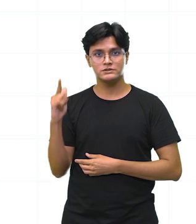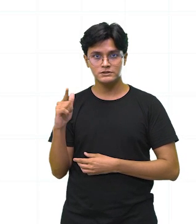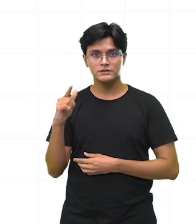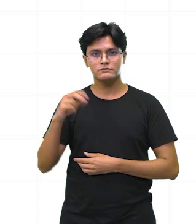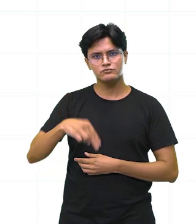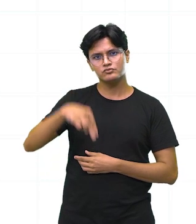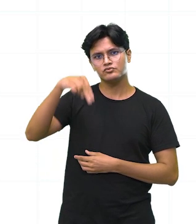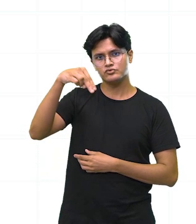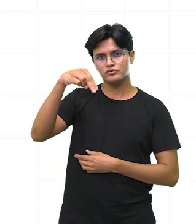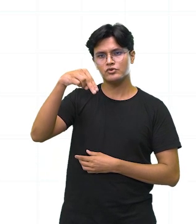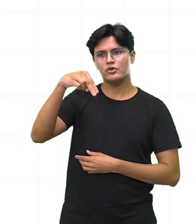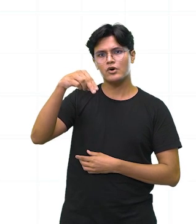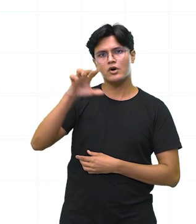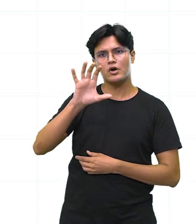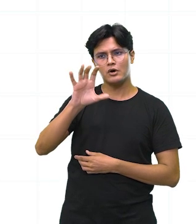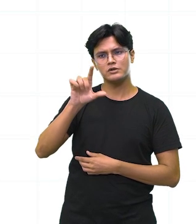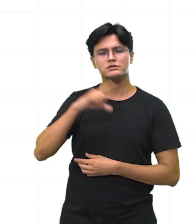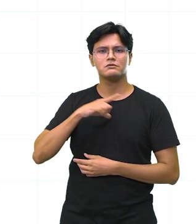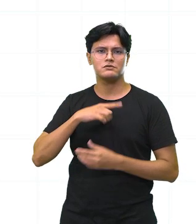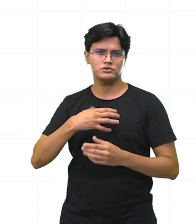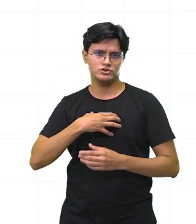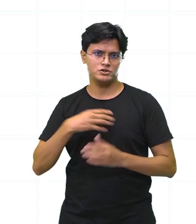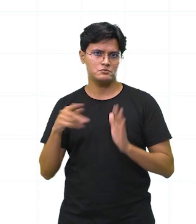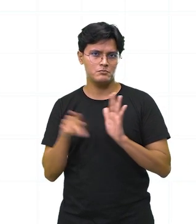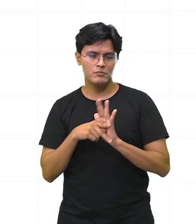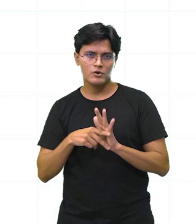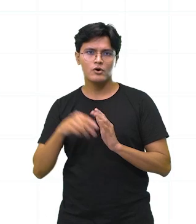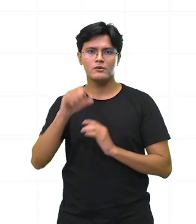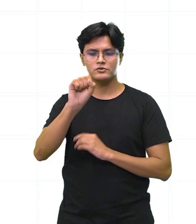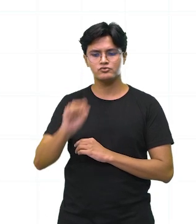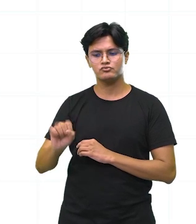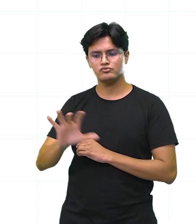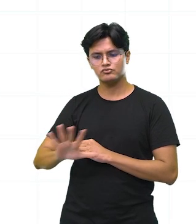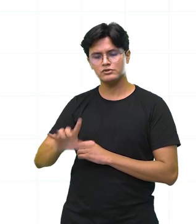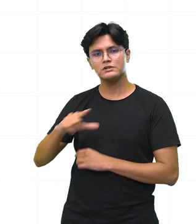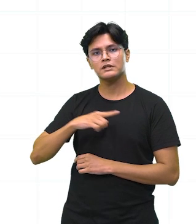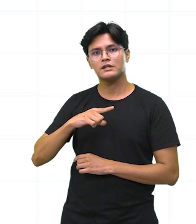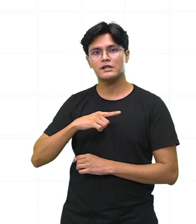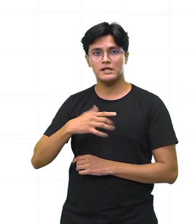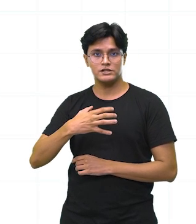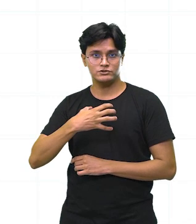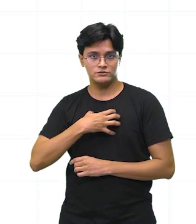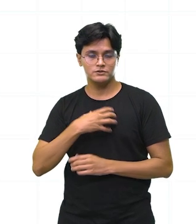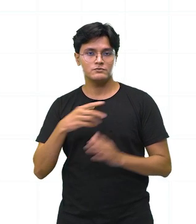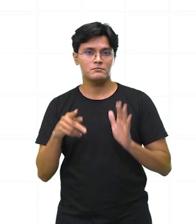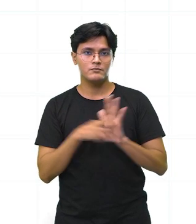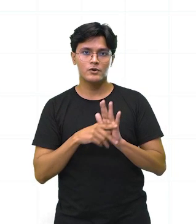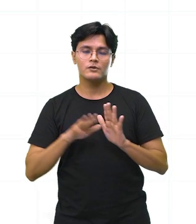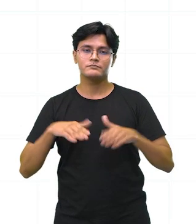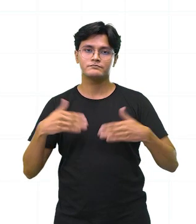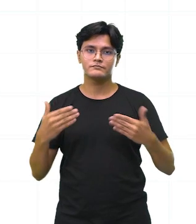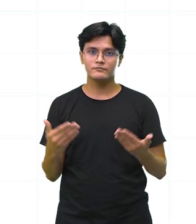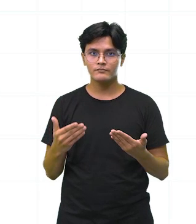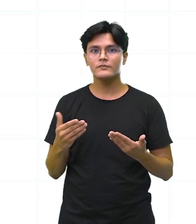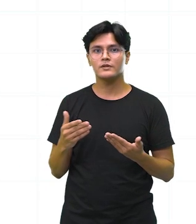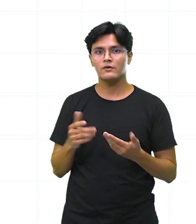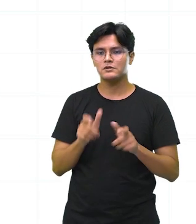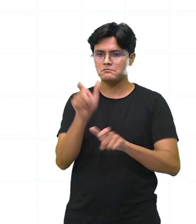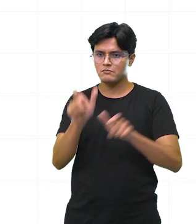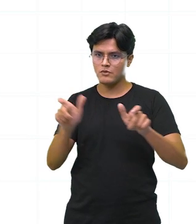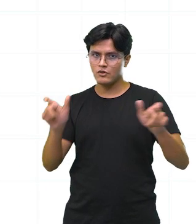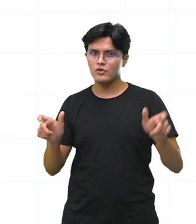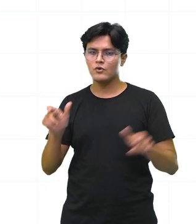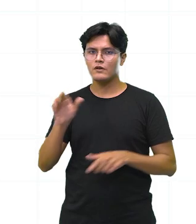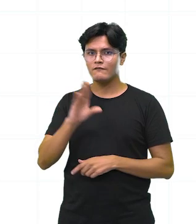falado de uma forma no sudeste é falado de outra forma né uma um mesmo elemento Então os falantes de qualquer língua